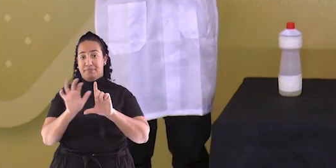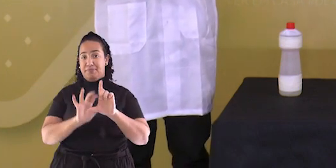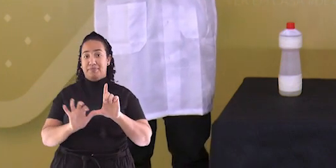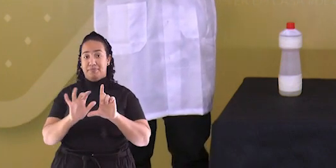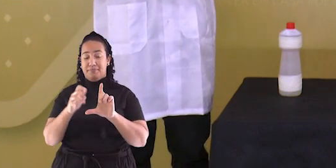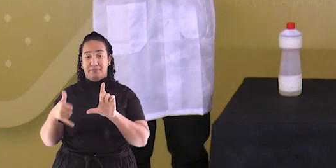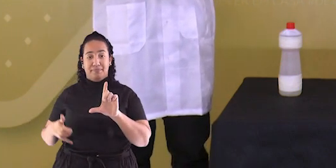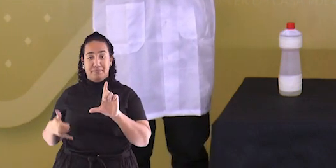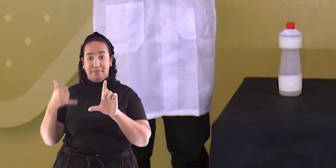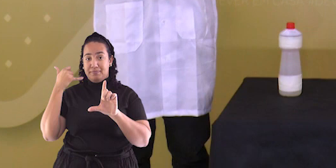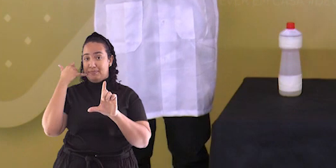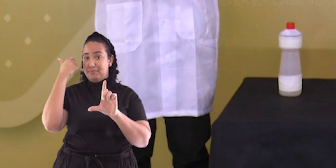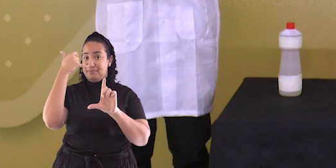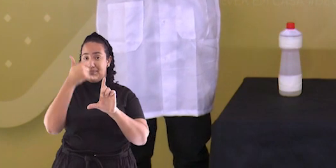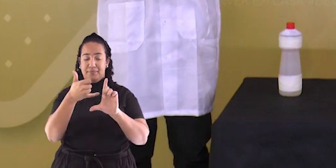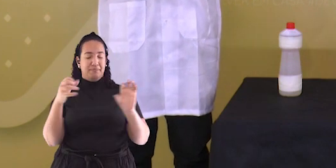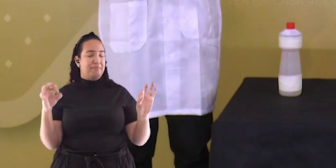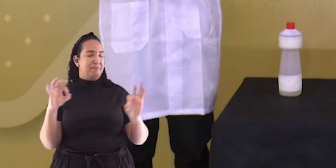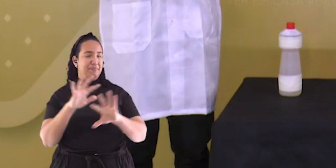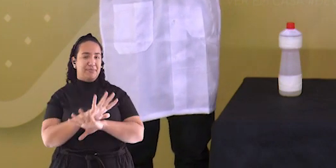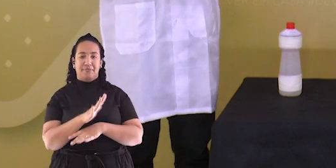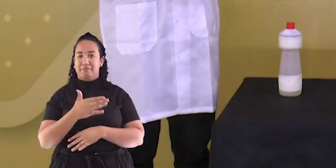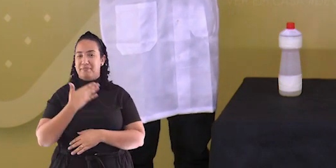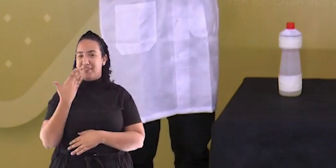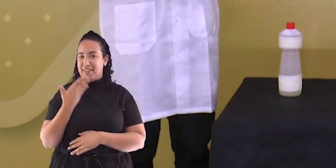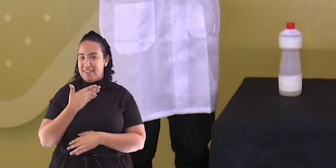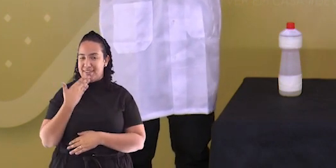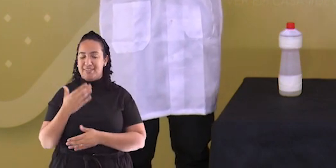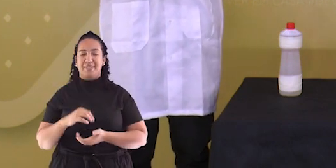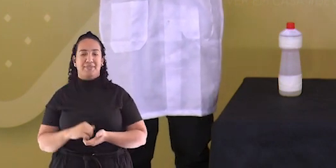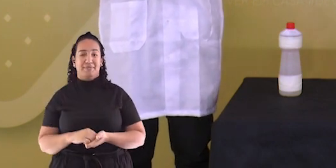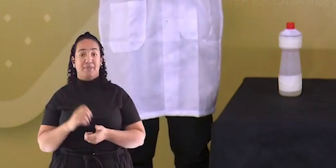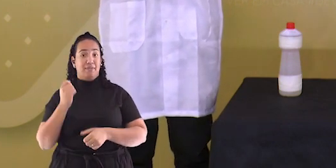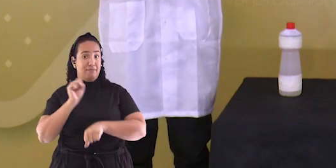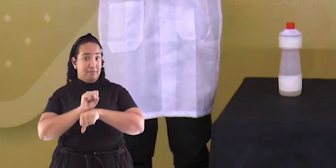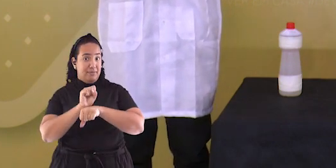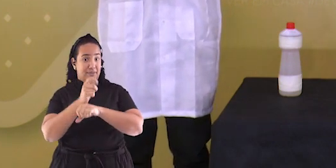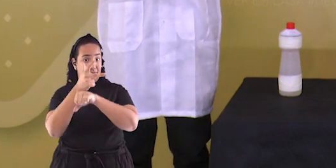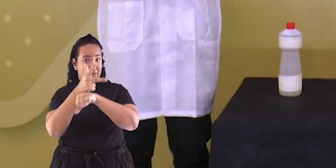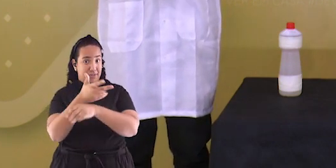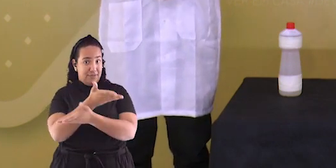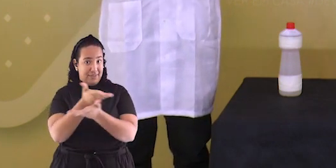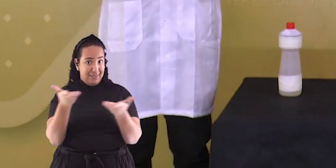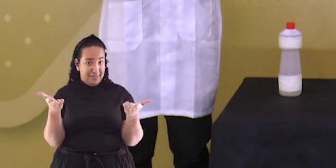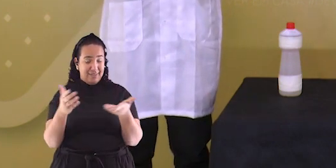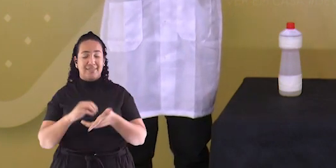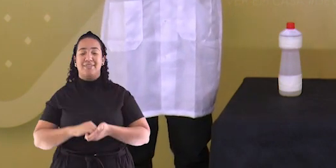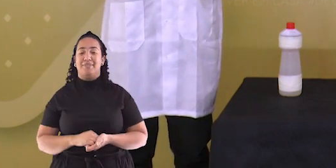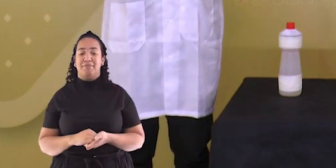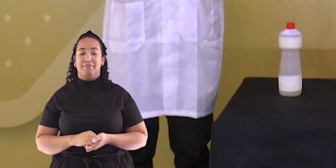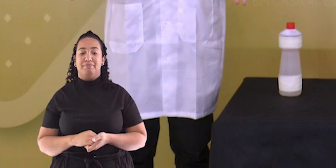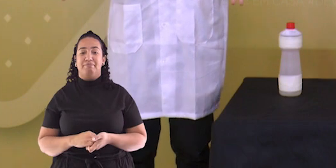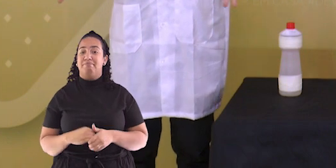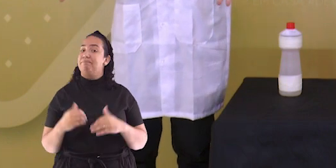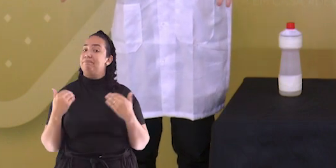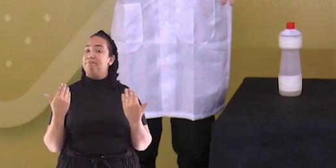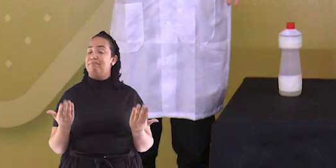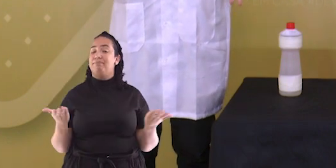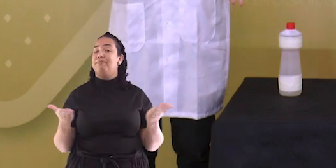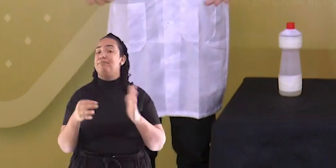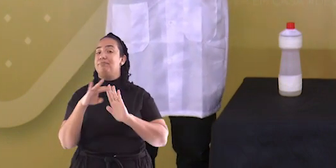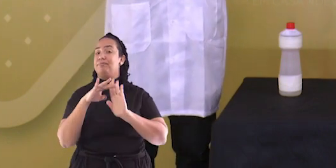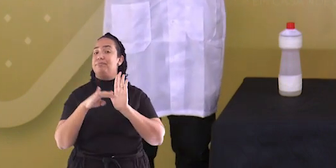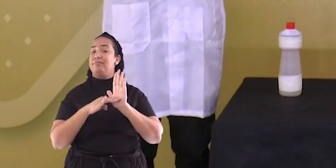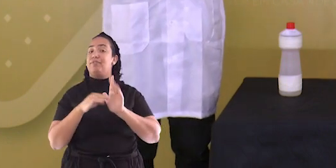QR Code que está aqui e pronto. Fácil, né? Então ficamos aguardando seu vídeo. Combinado? Pessoal, essa é a nossa programação